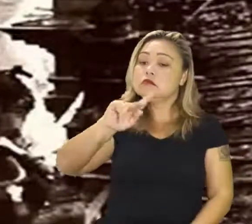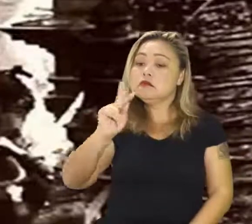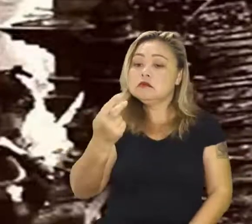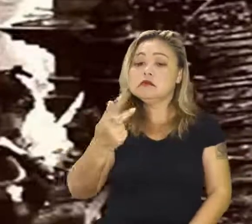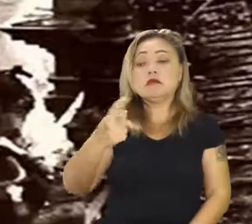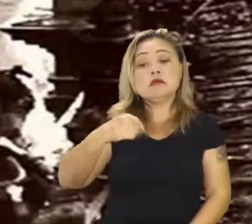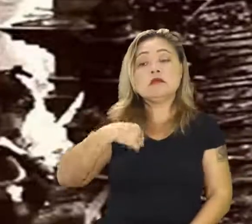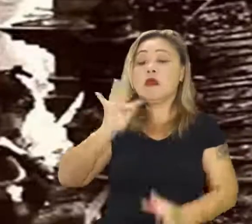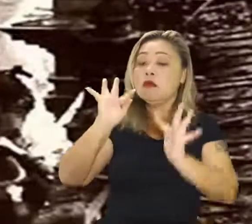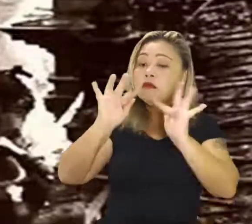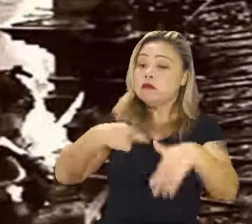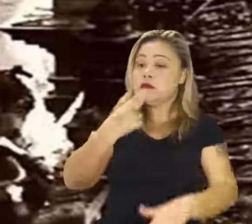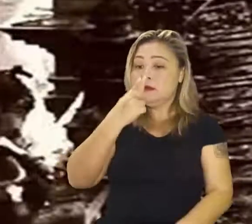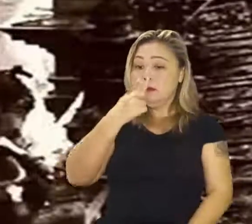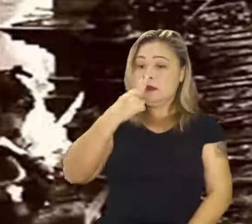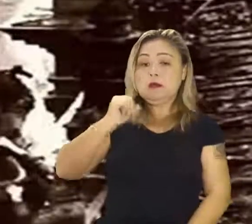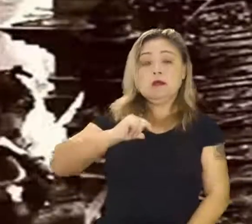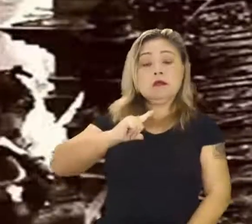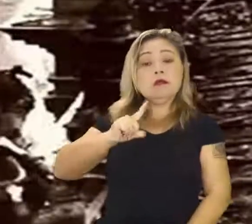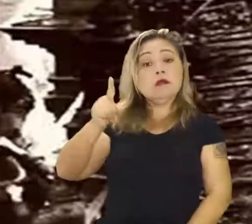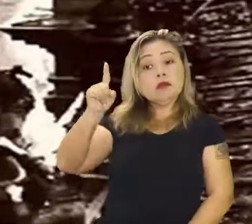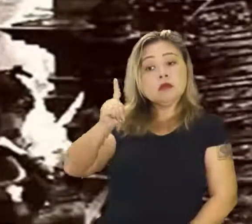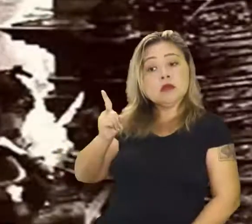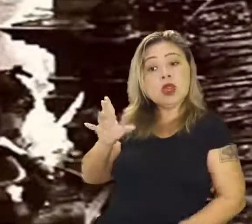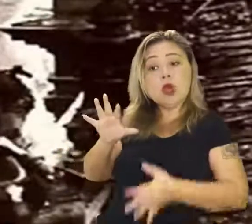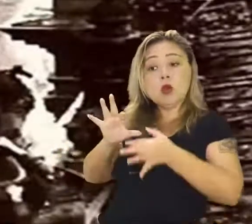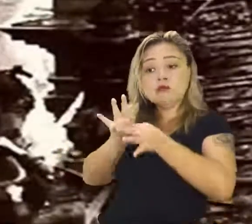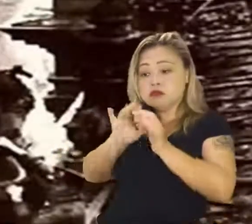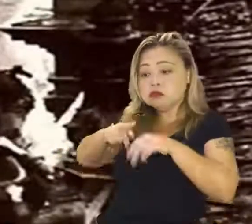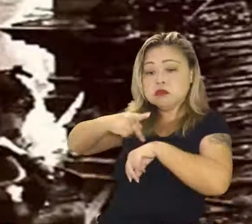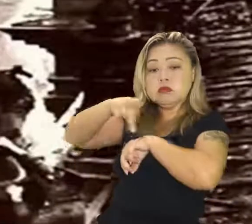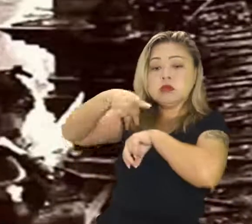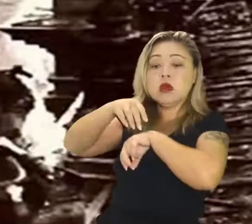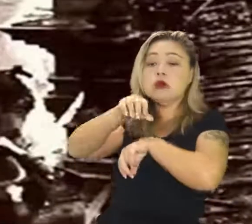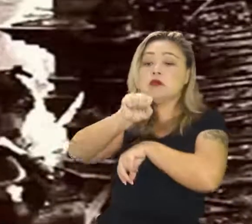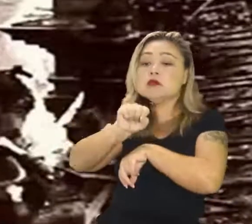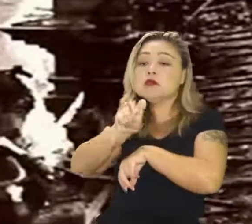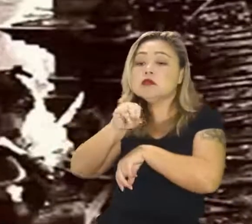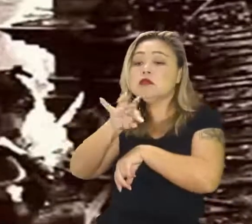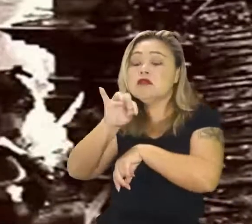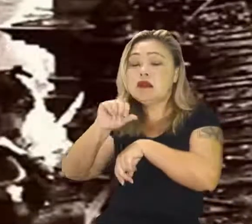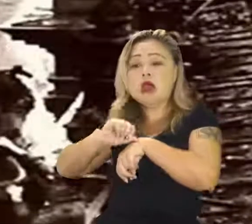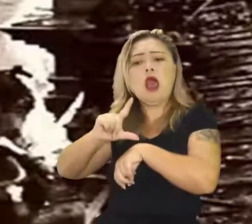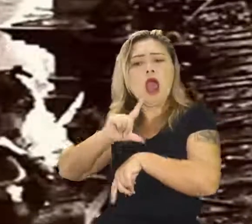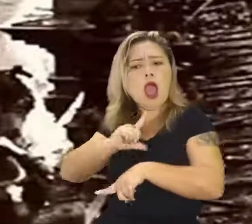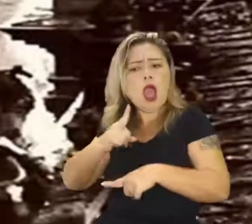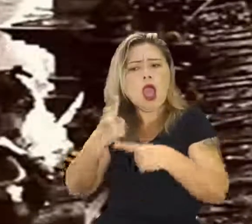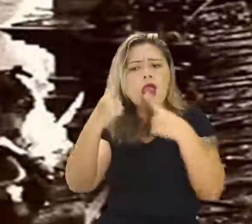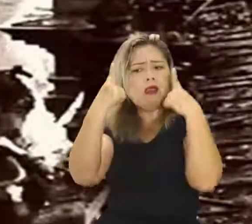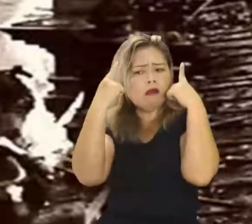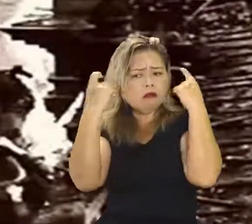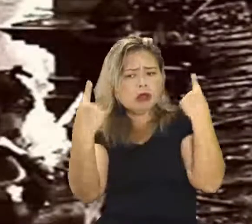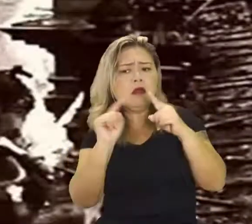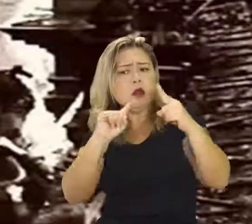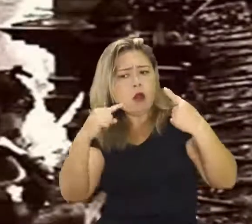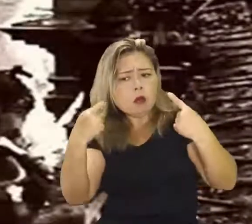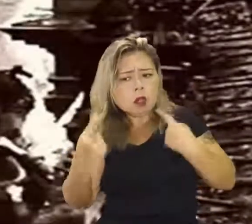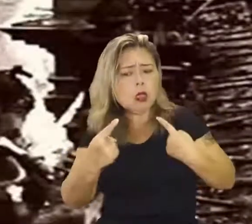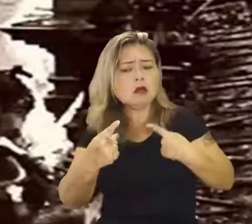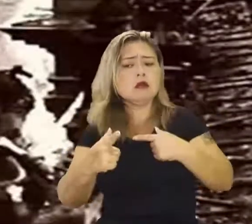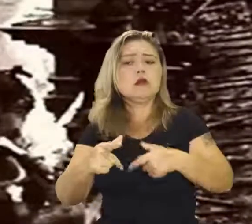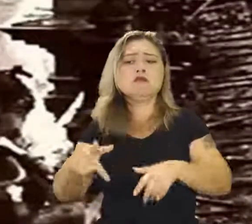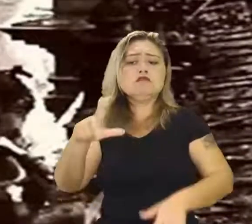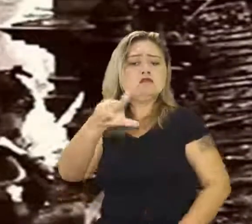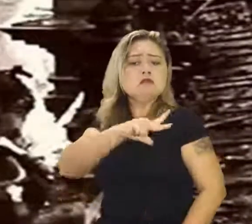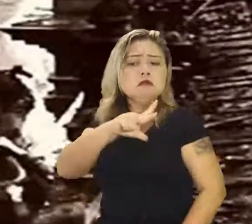Hitler. Com a União Soviética invadindo Berlim. Havia uma vingança pessoal aqui. Havia